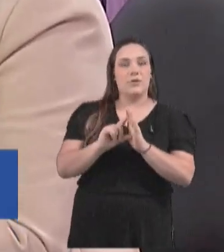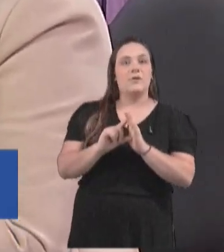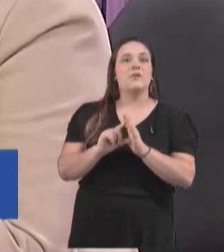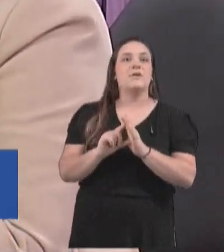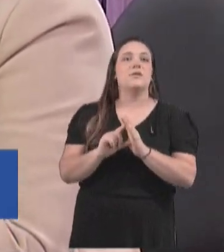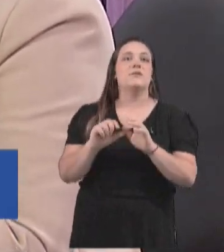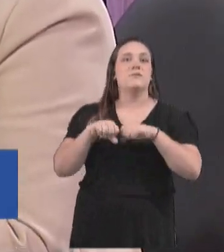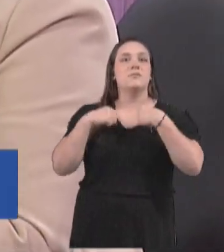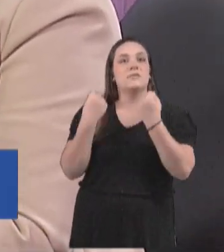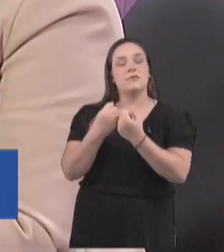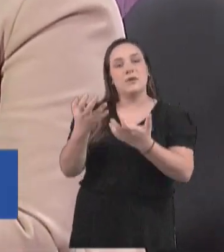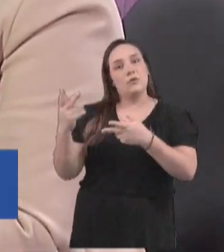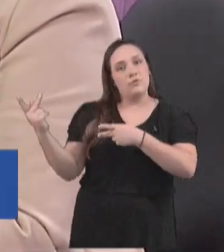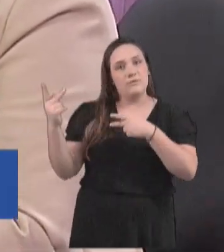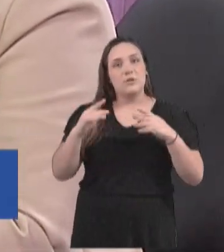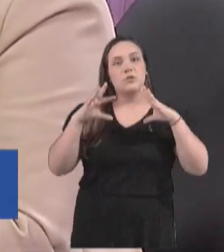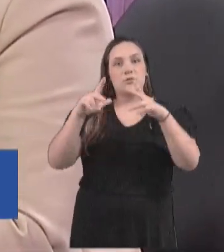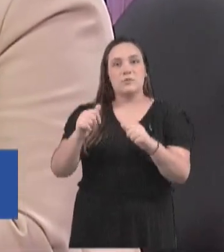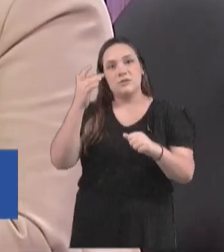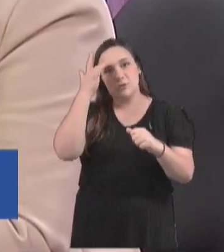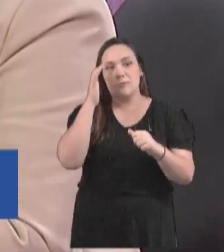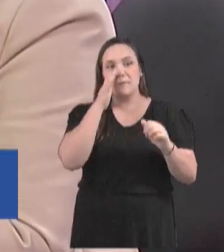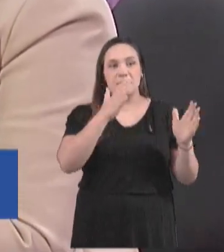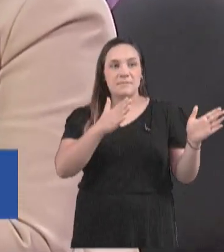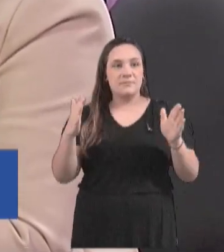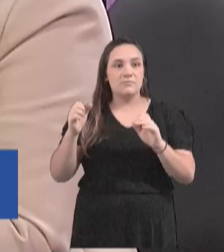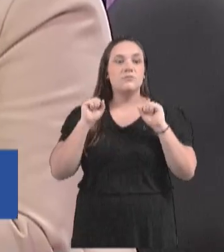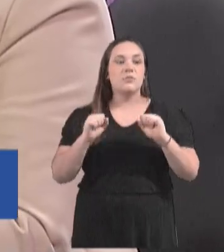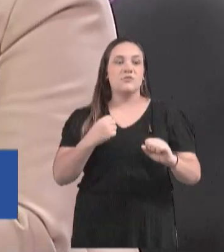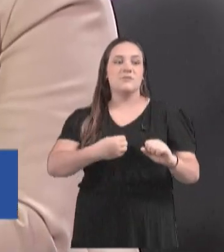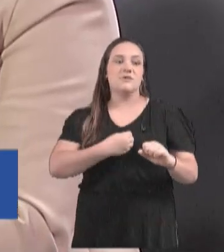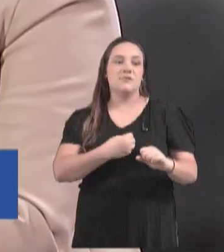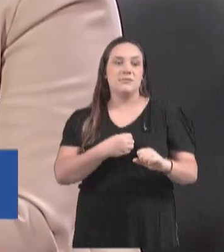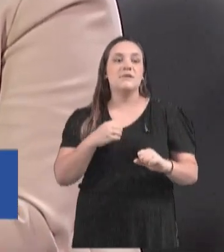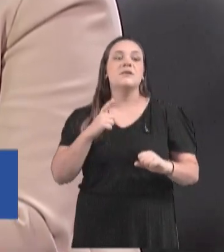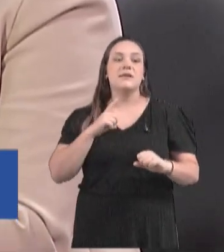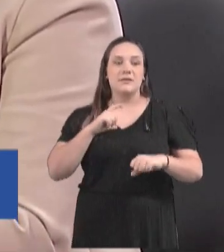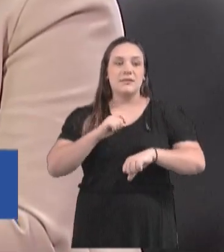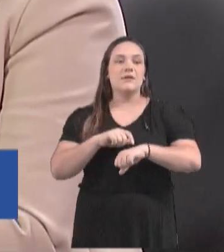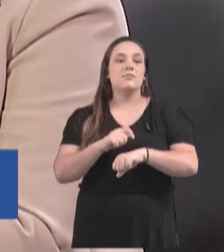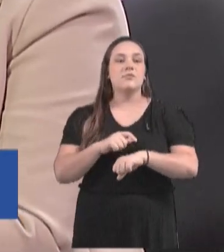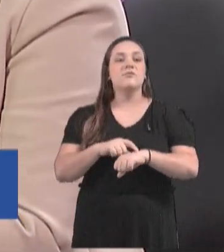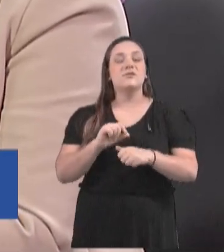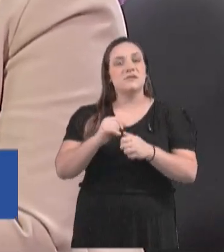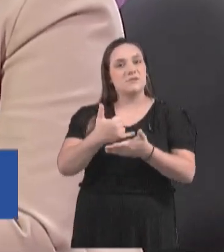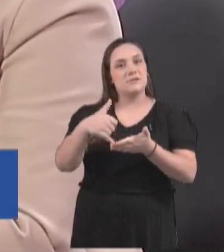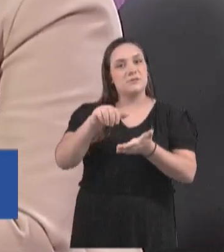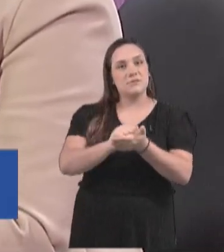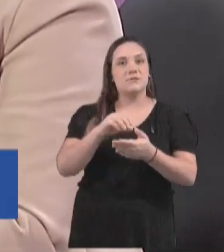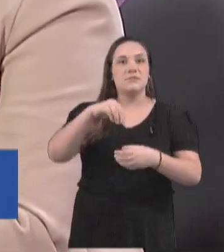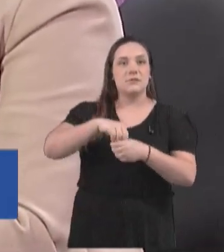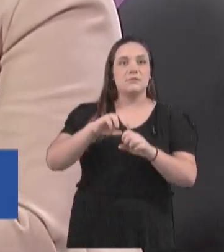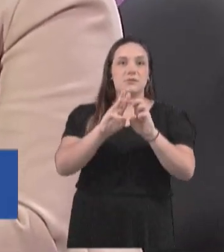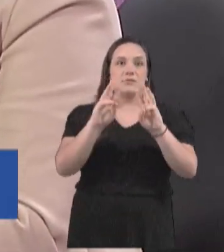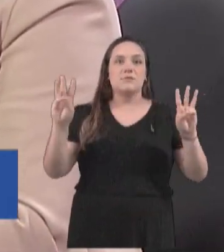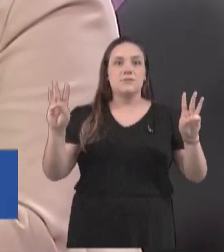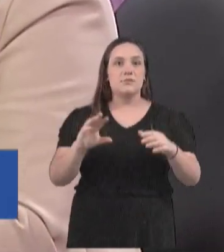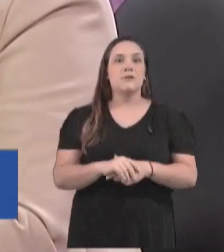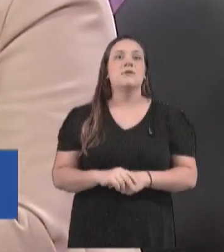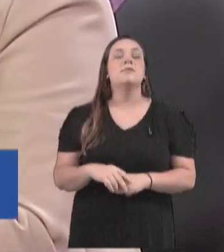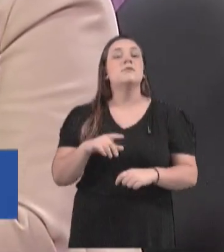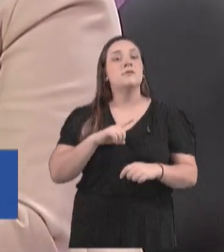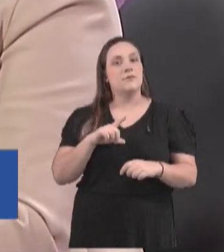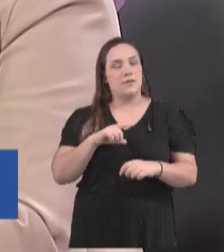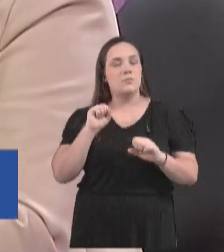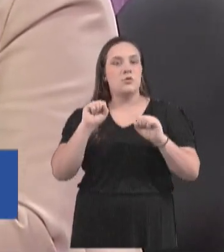convidando a todos, na verdade, que nos assistem a participar, ainda dá tempo, né, de fazer as inscrições. No site da Assembleia tem